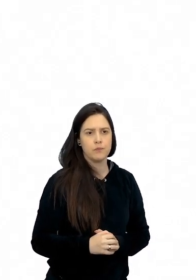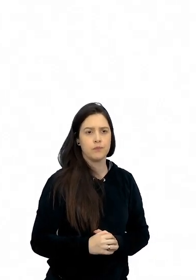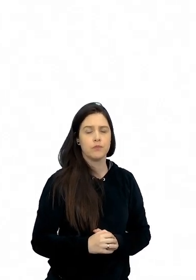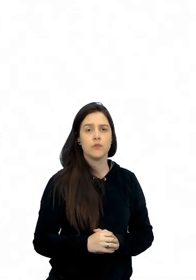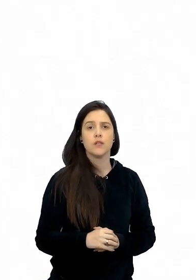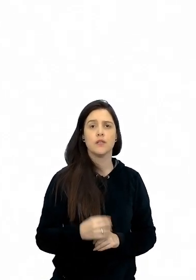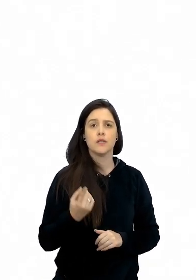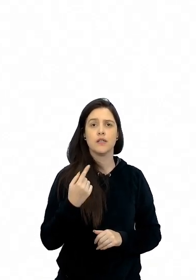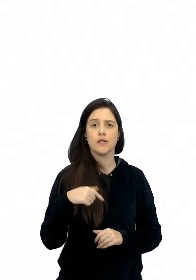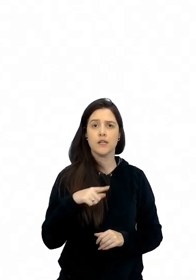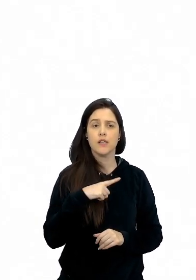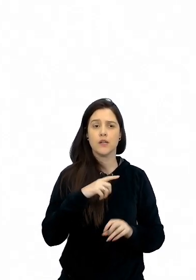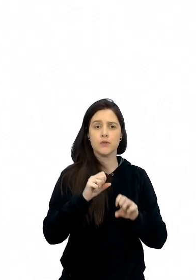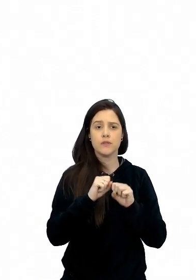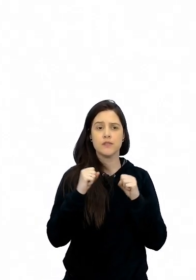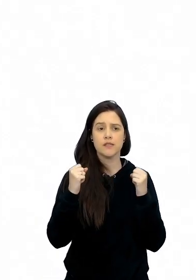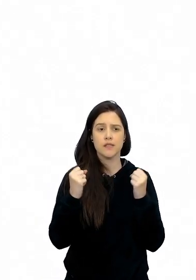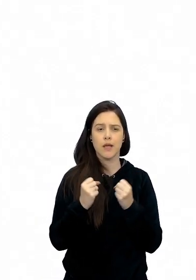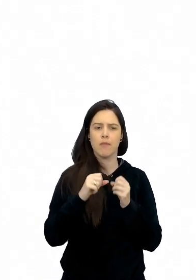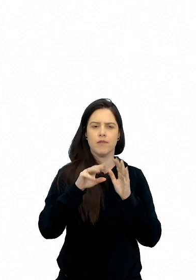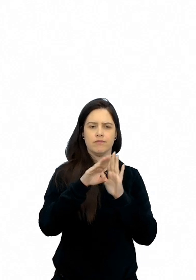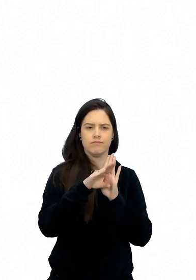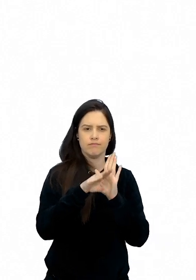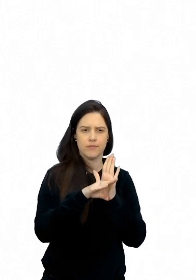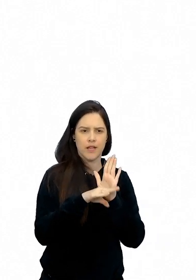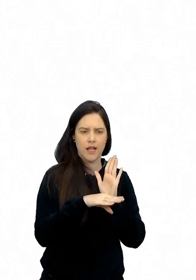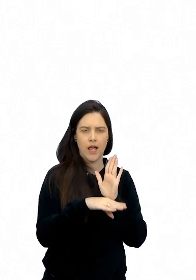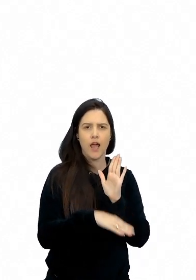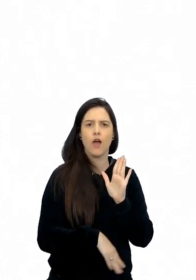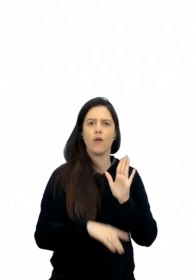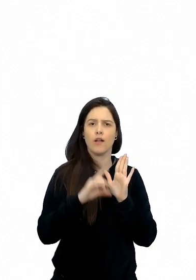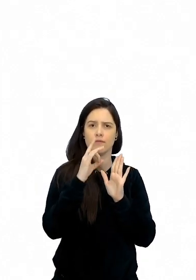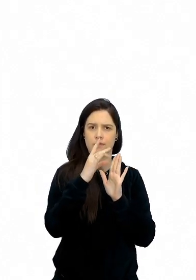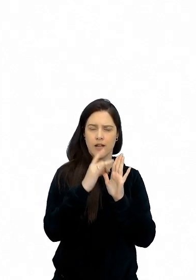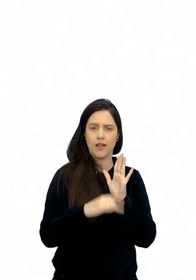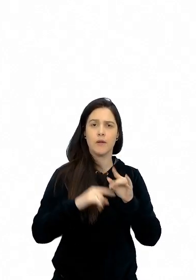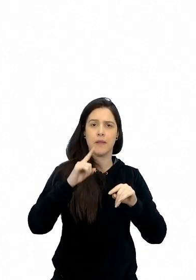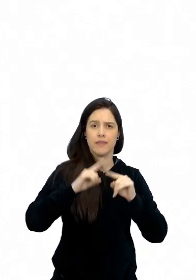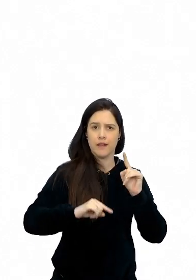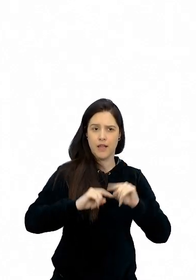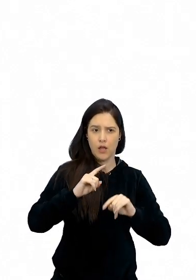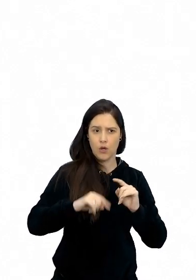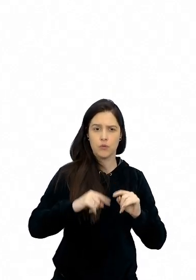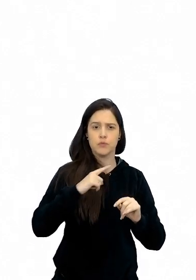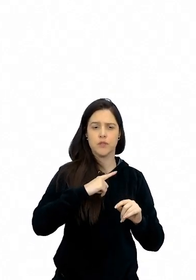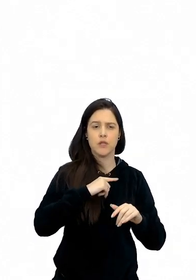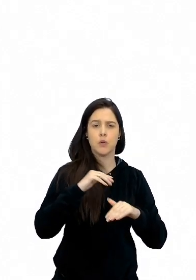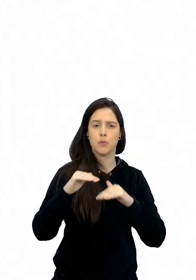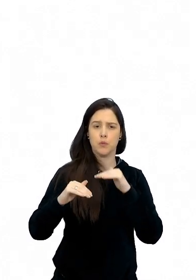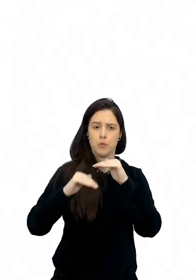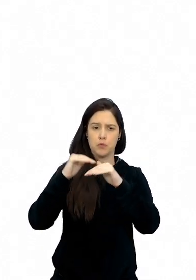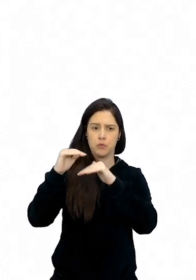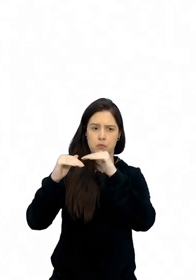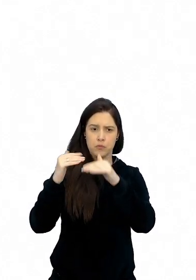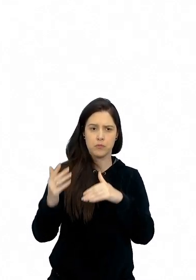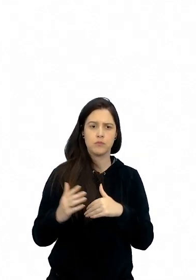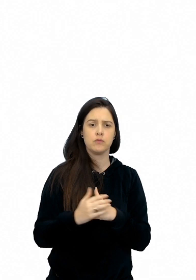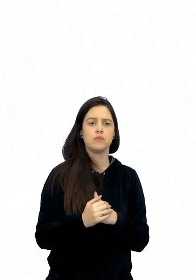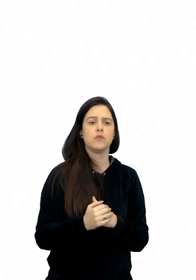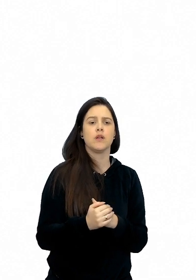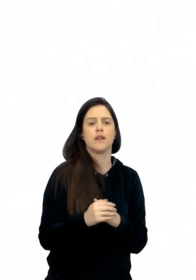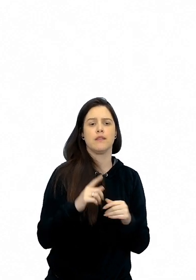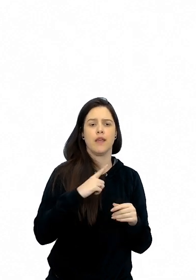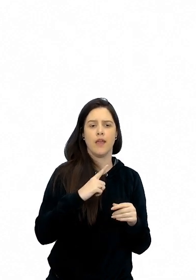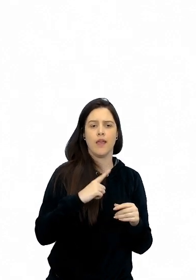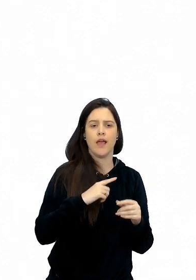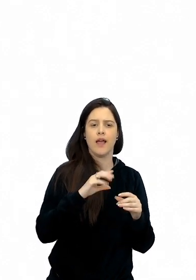Então, nós temos esses temas das aulas, né, conforme é organizado ali no material, ângulo e movimento, da medição à classificação,